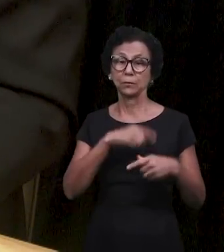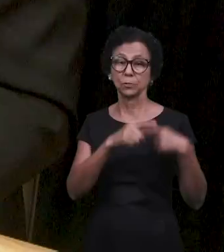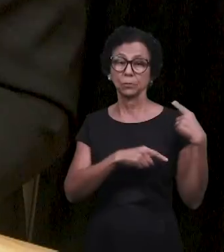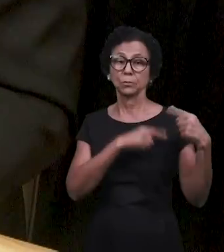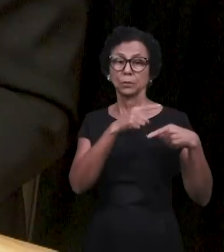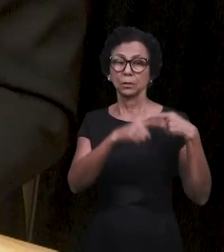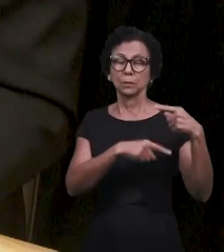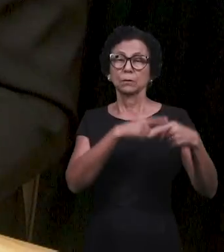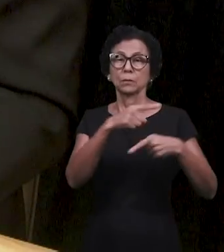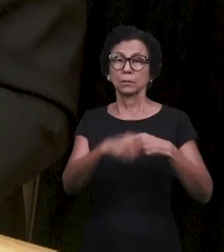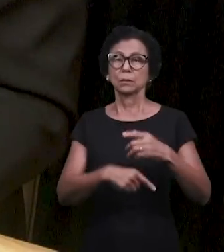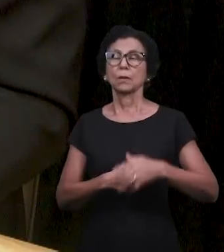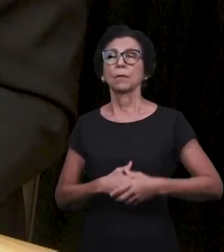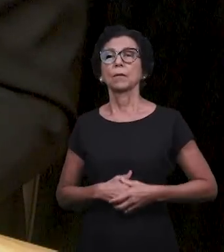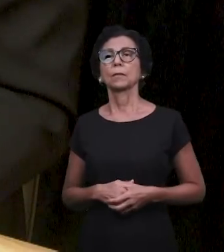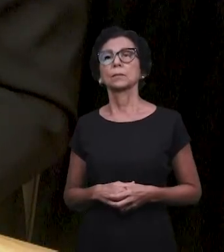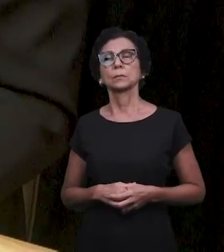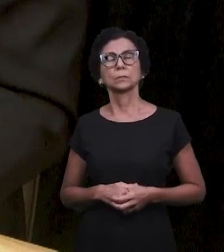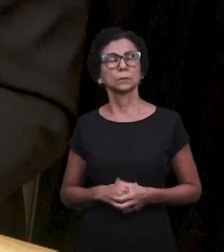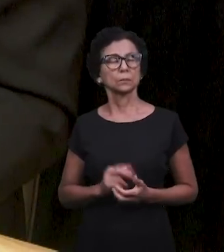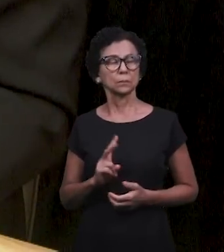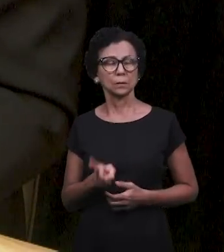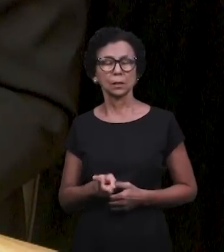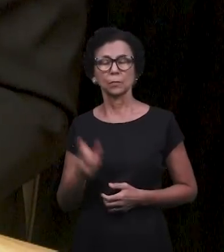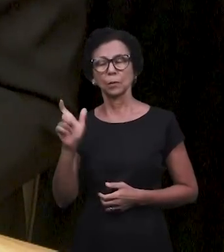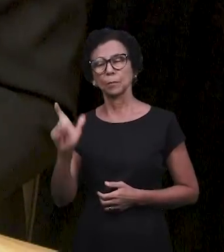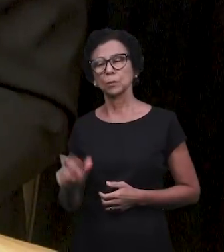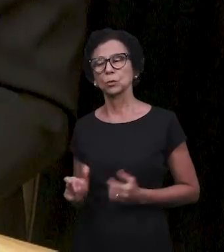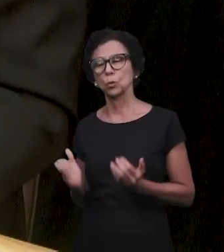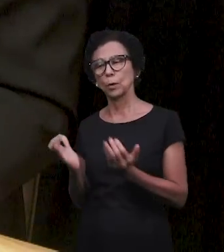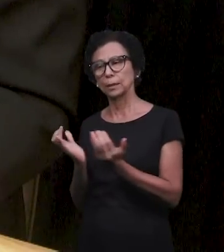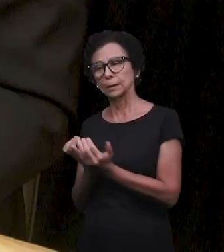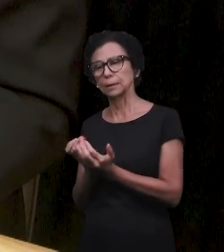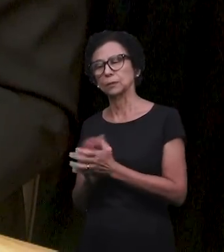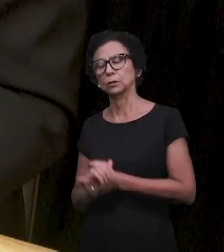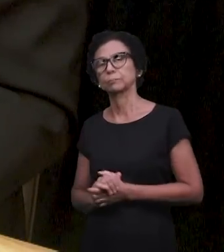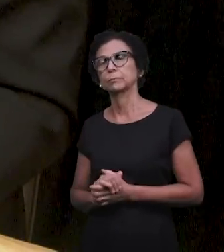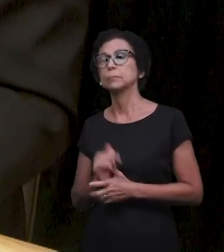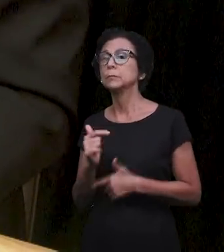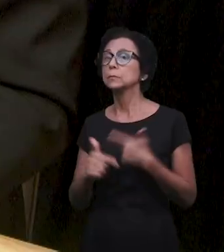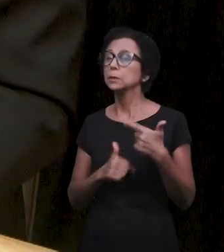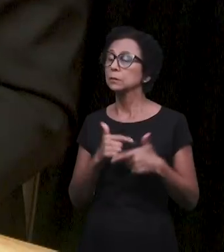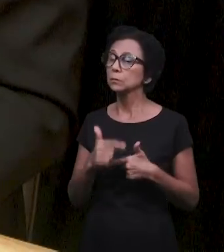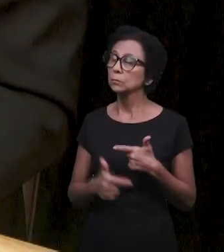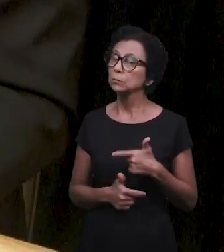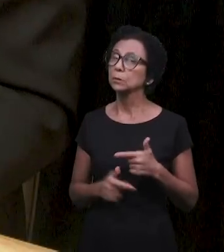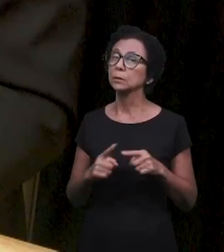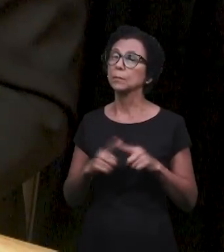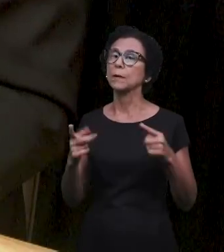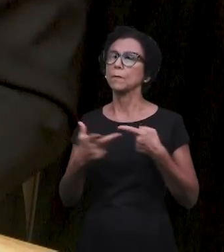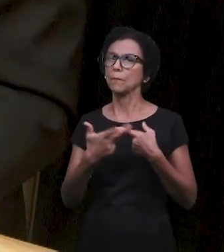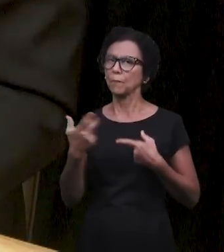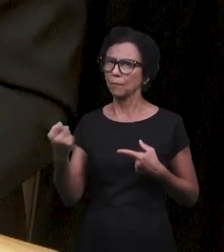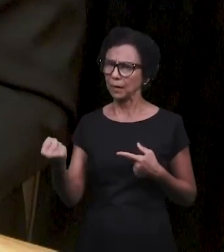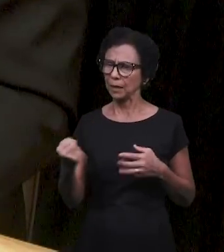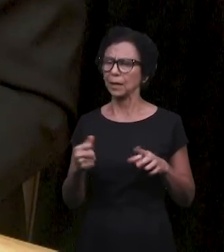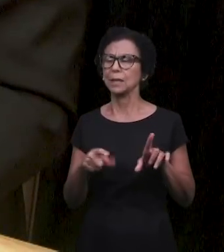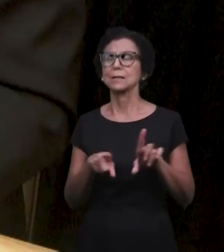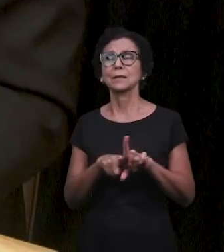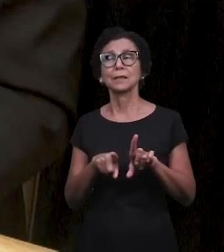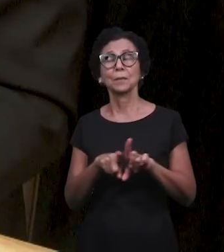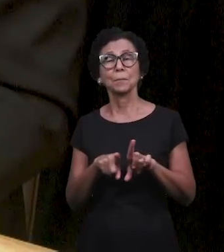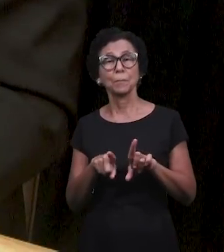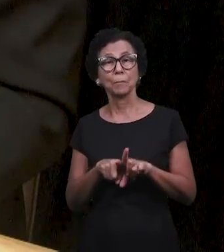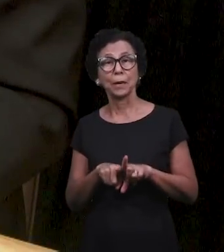na vida do crente. E você pode vencer essa luta. Amém. A Bíblia diz que há uma luta do espírito contra